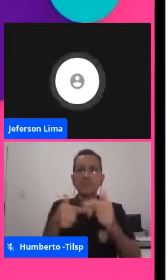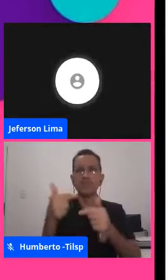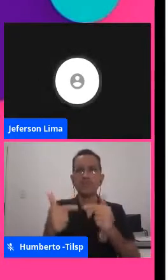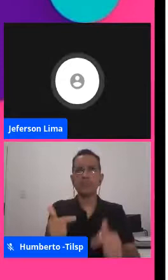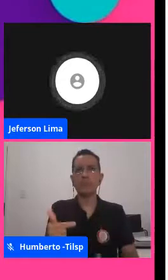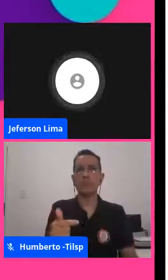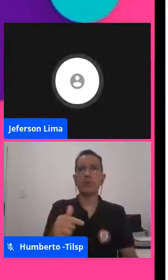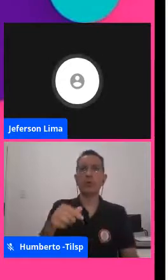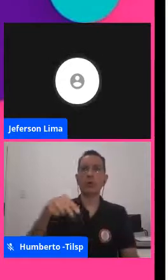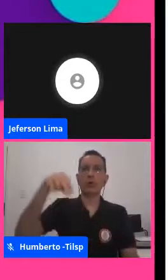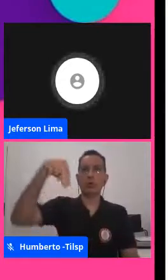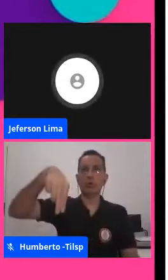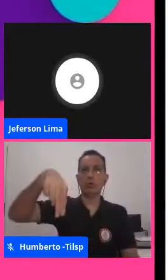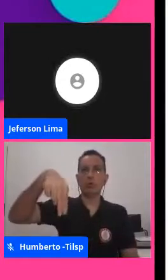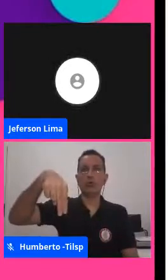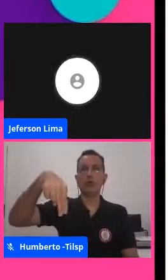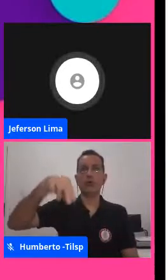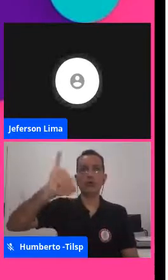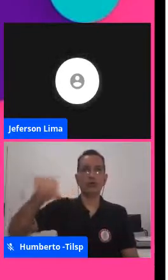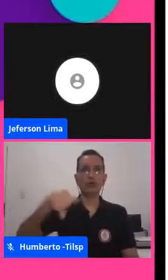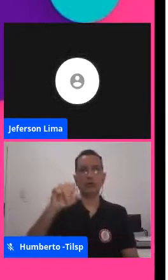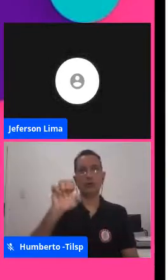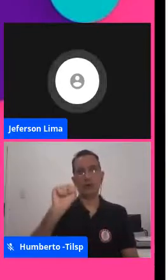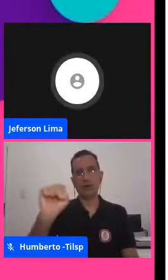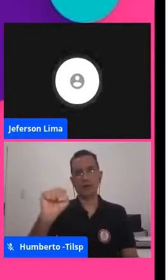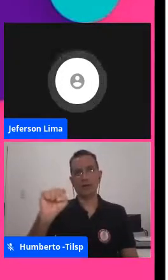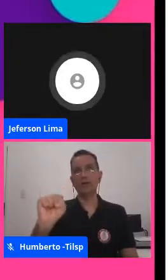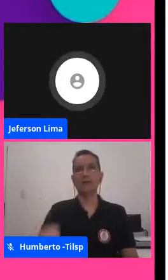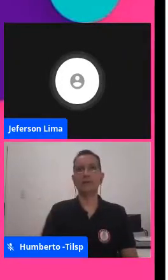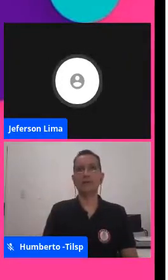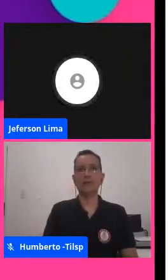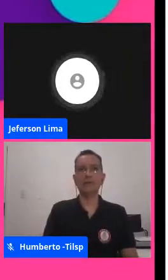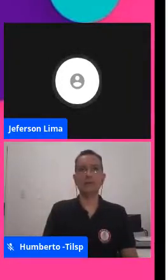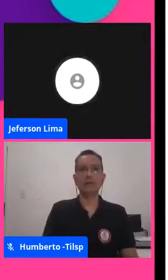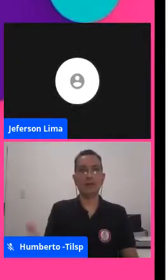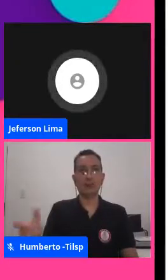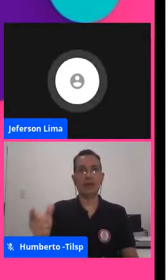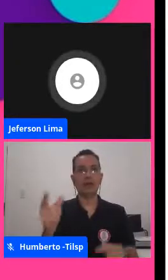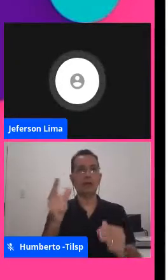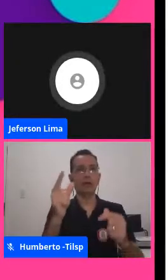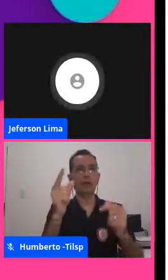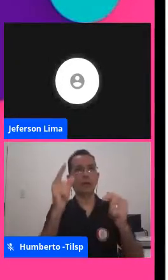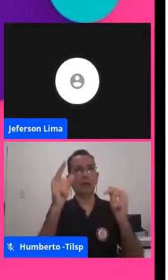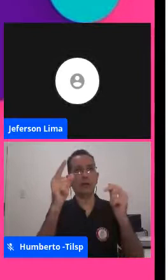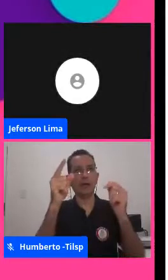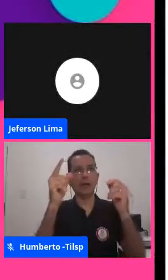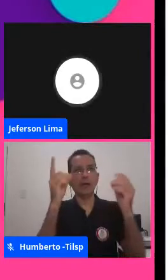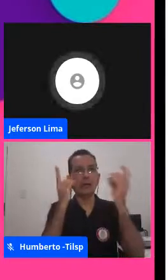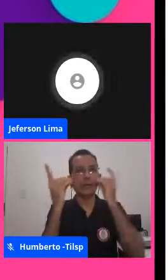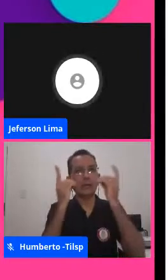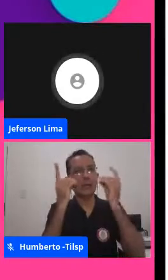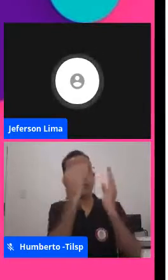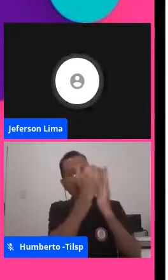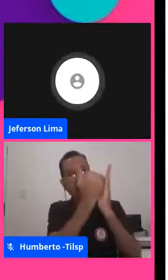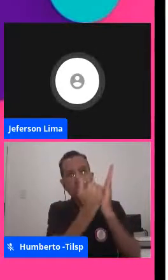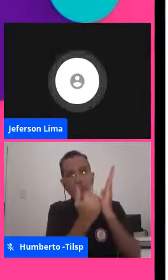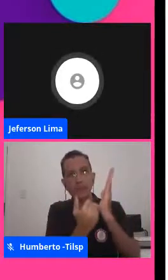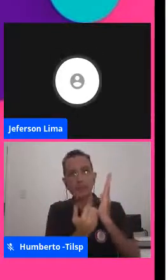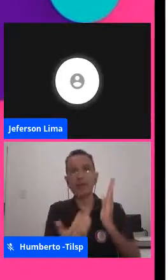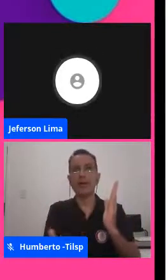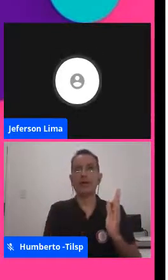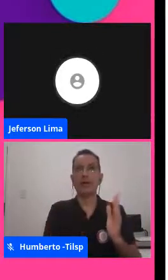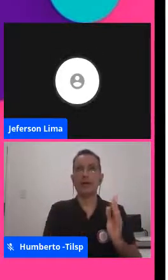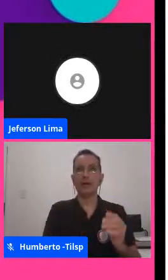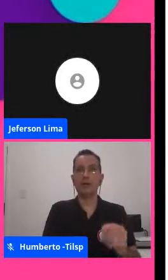Node.js, né? Porque de certa forma a gente está compilando aí, transpilando código que está em TypeScript para JavaScript, né? Para rodar